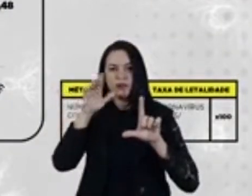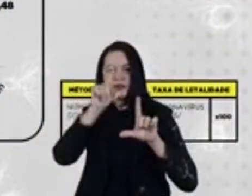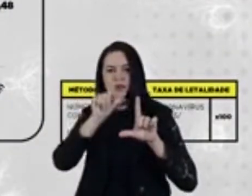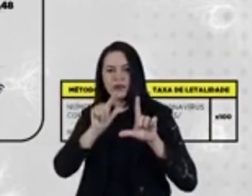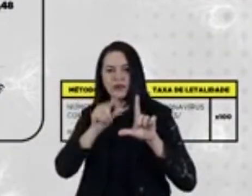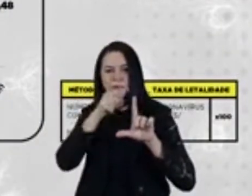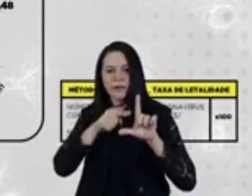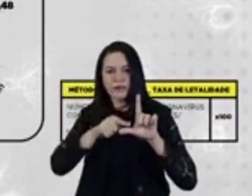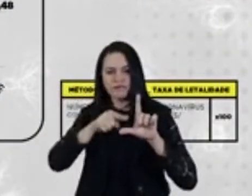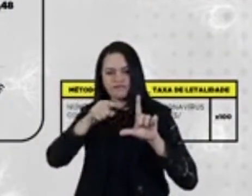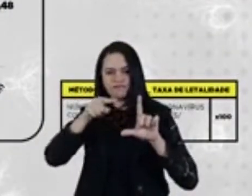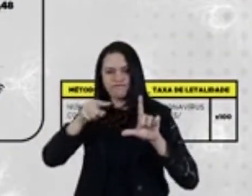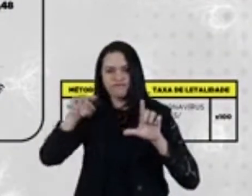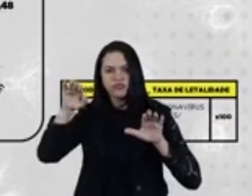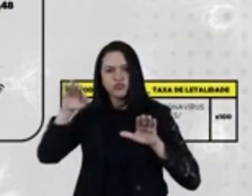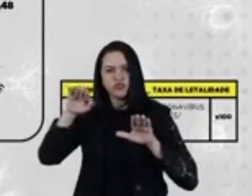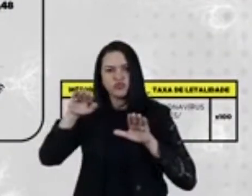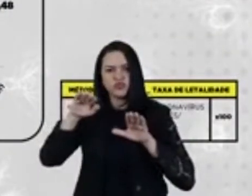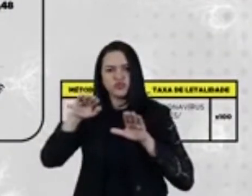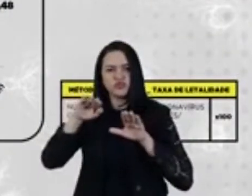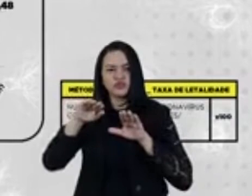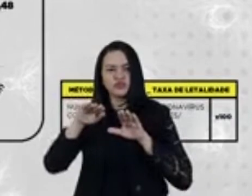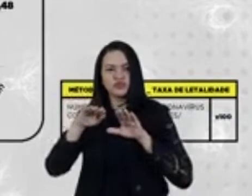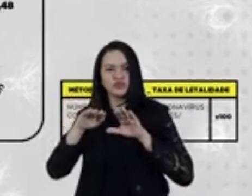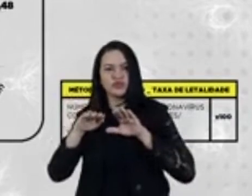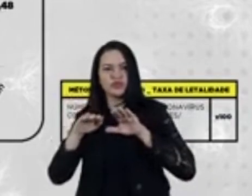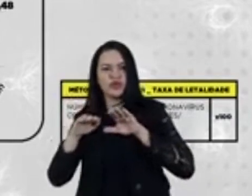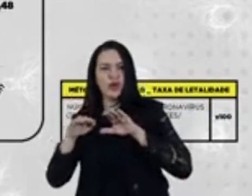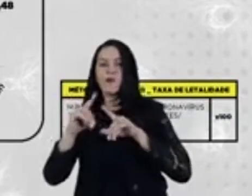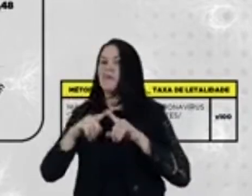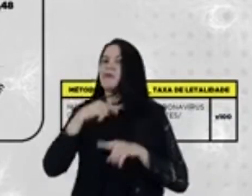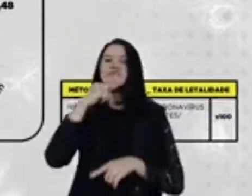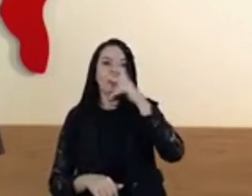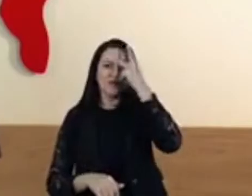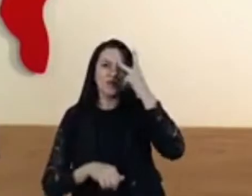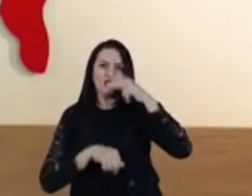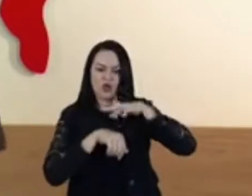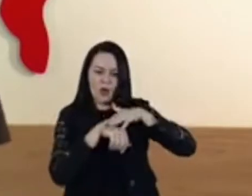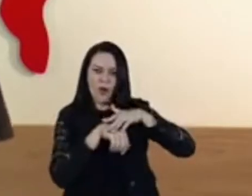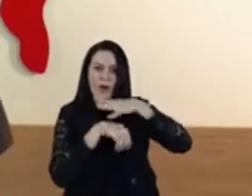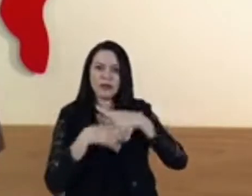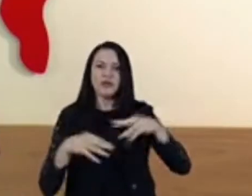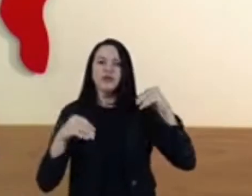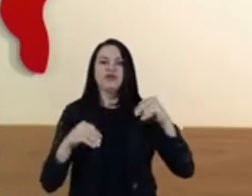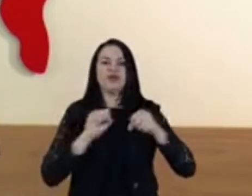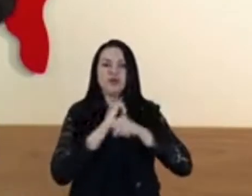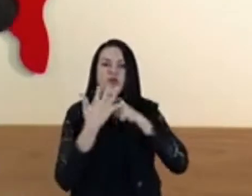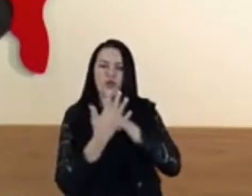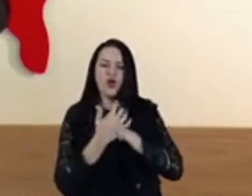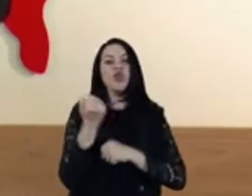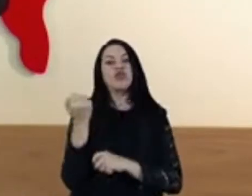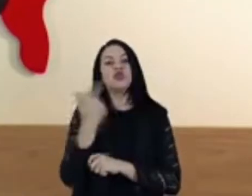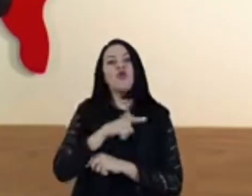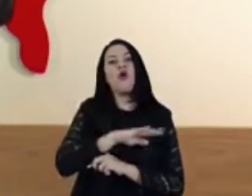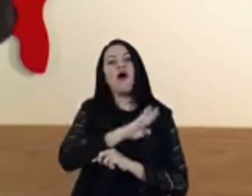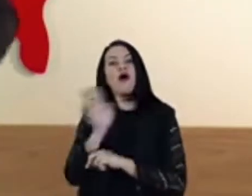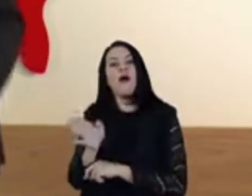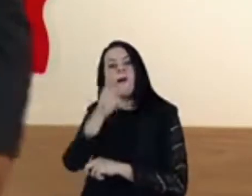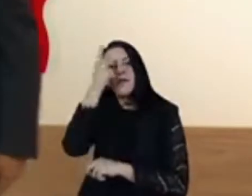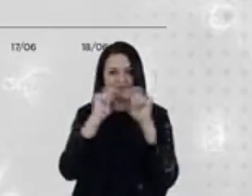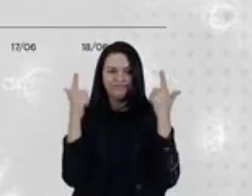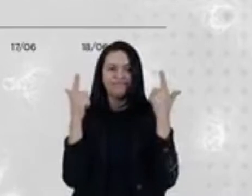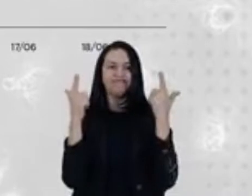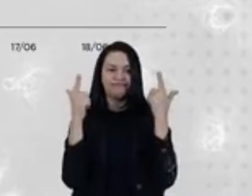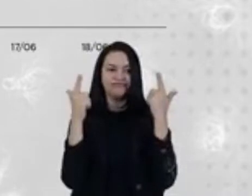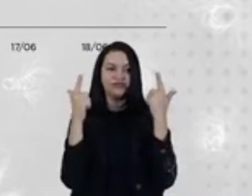por Covid-19 no Maranhão é uma das menores do país e que no estado dobrou o número de pessoas curadas da